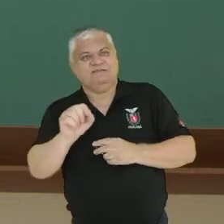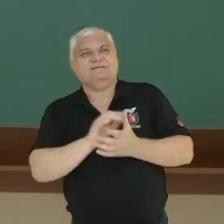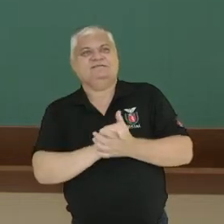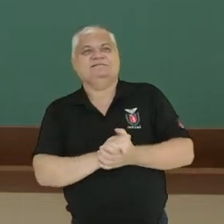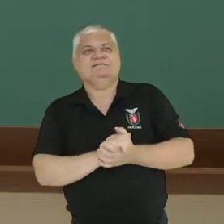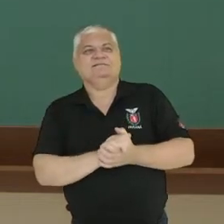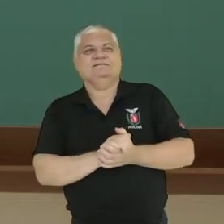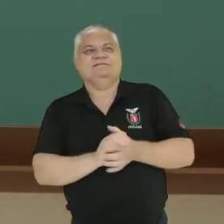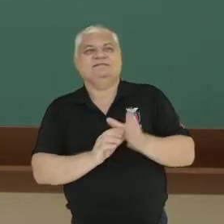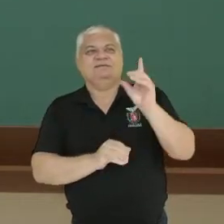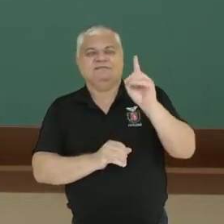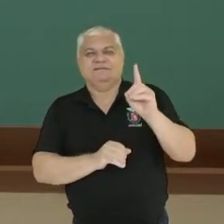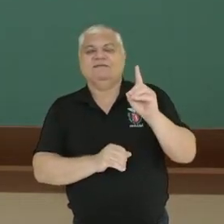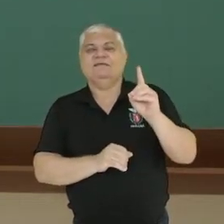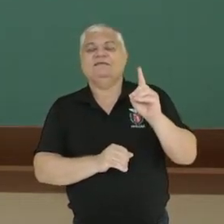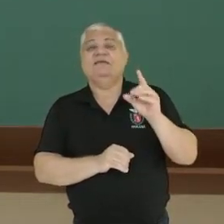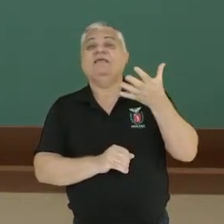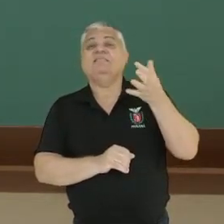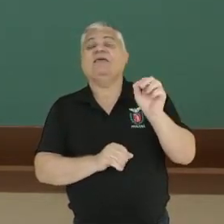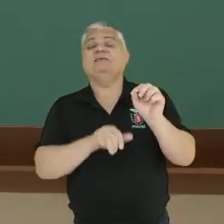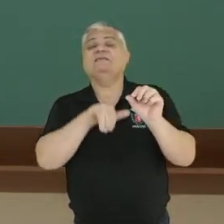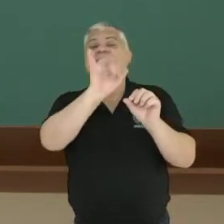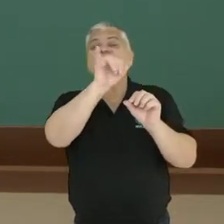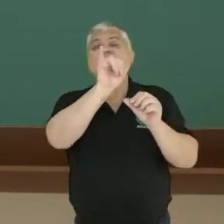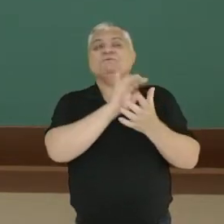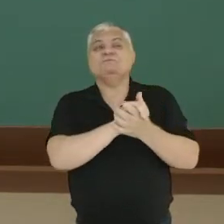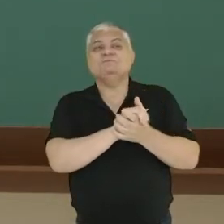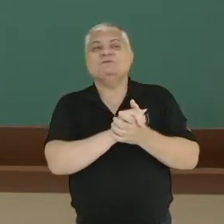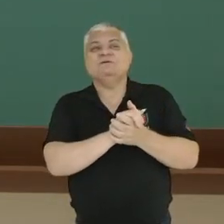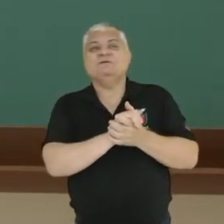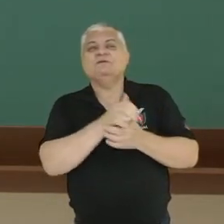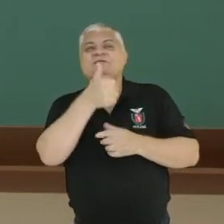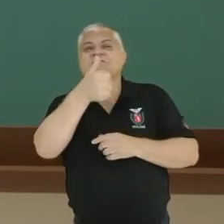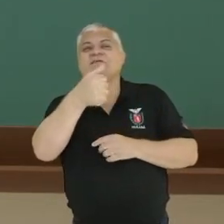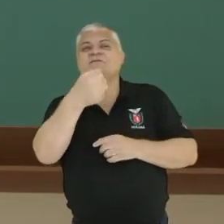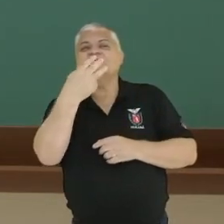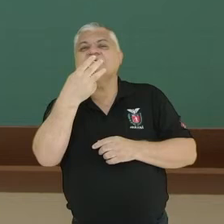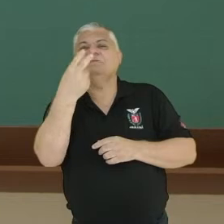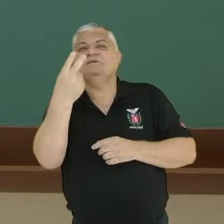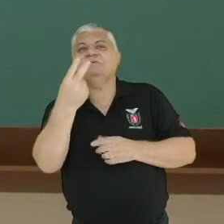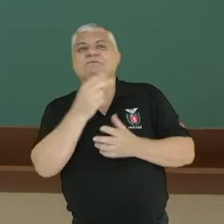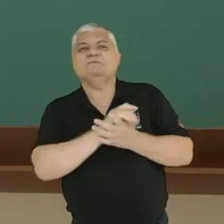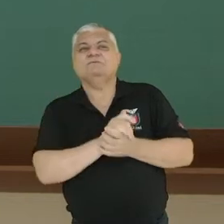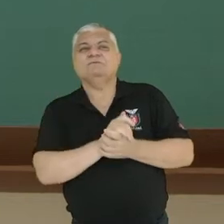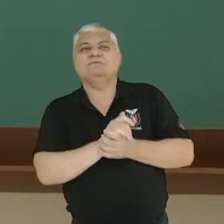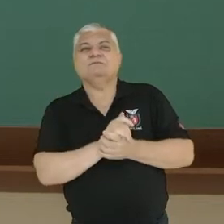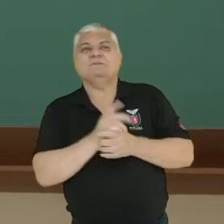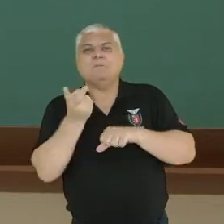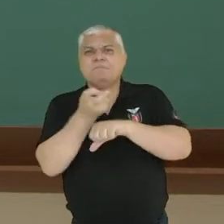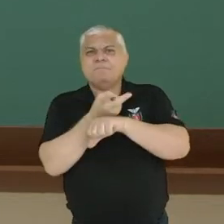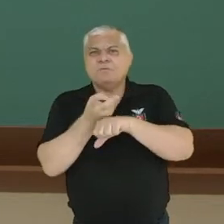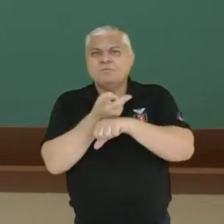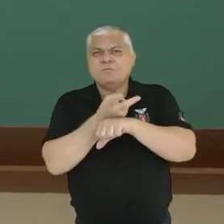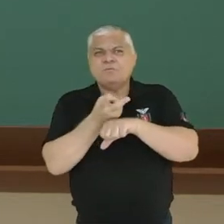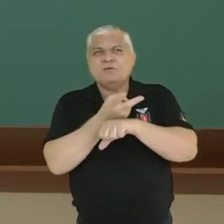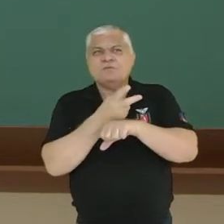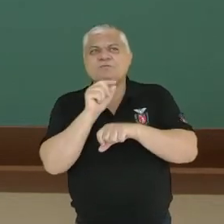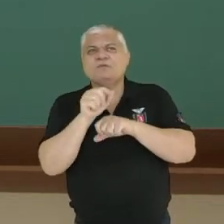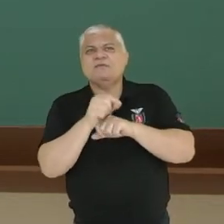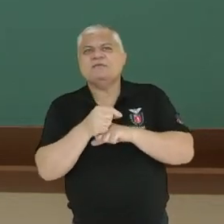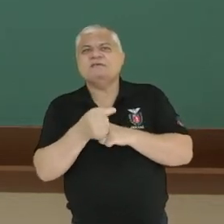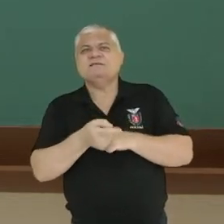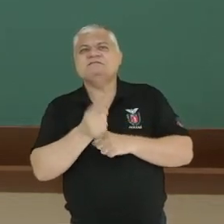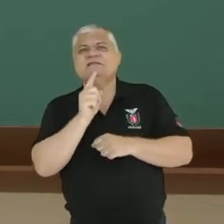2,12710. Letra D, 10 elevado na y igual a 132. Então, estou procurando o logaritmo. Quem